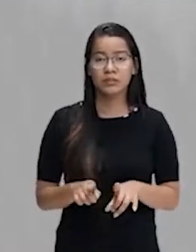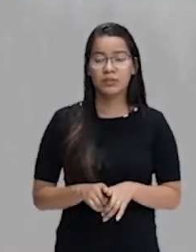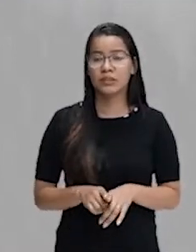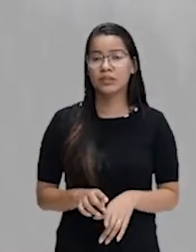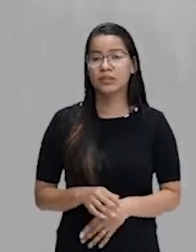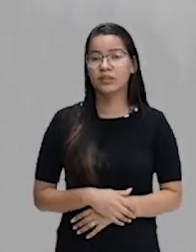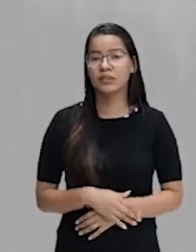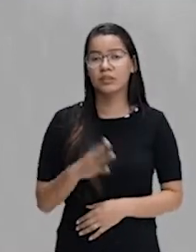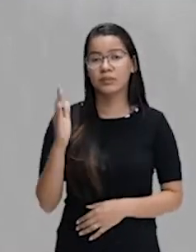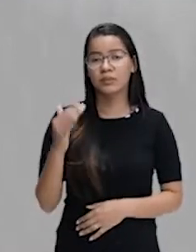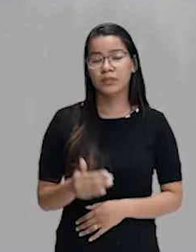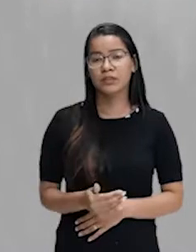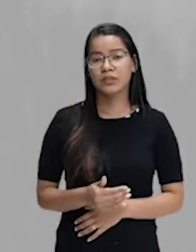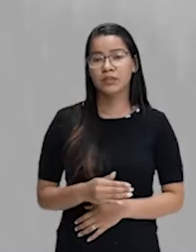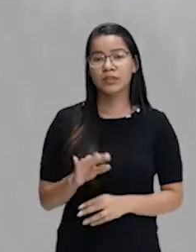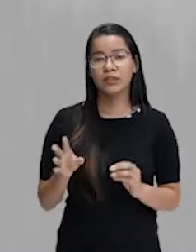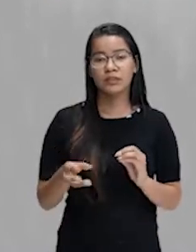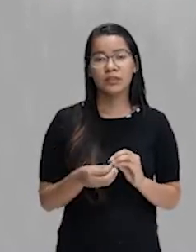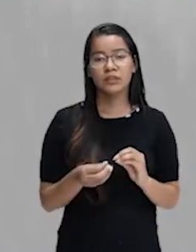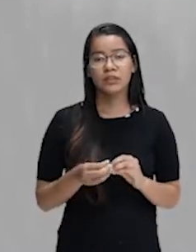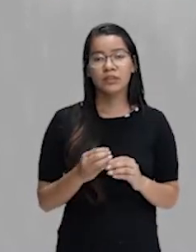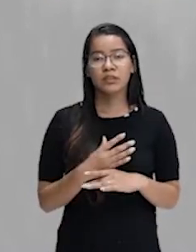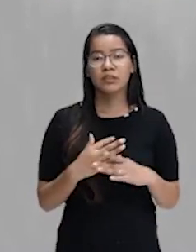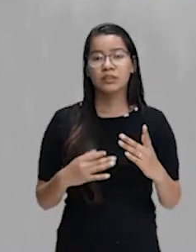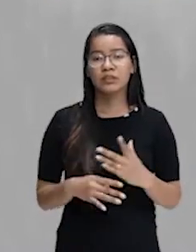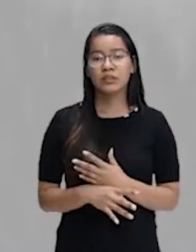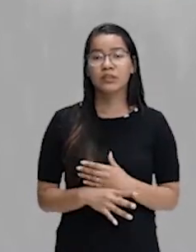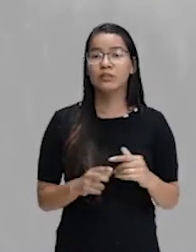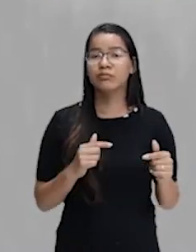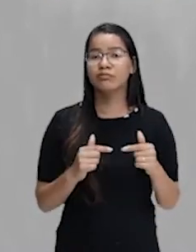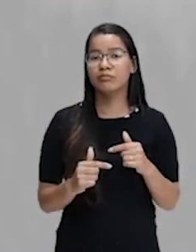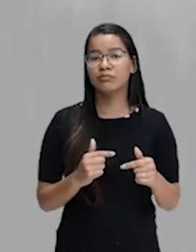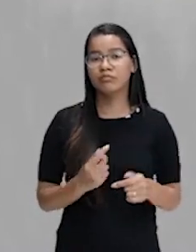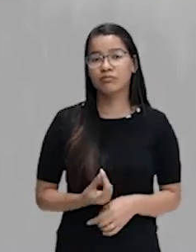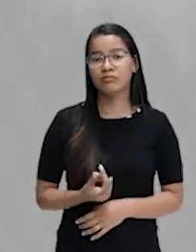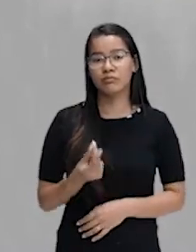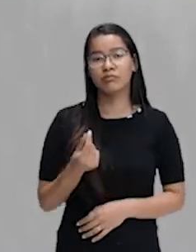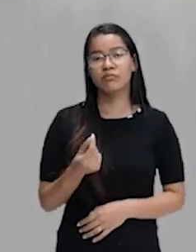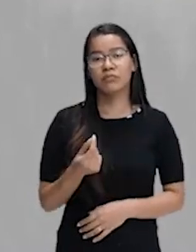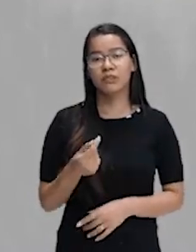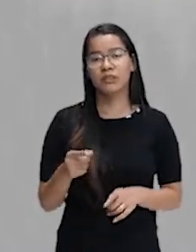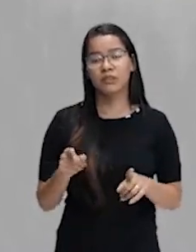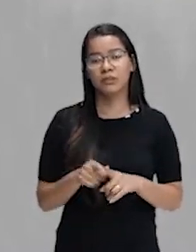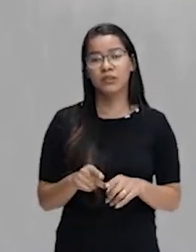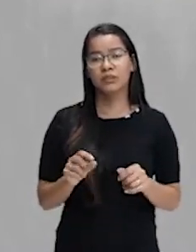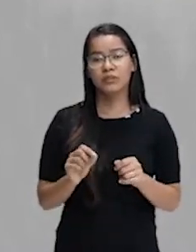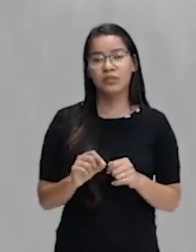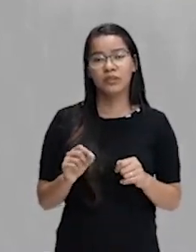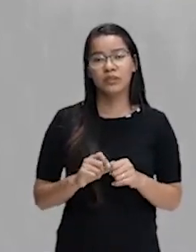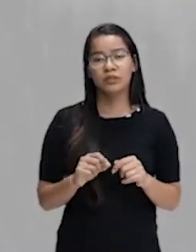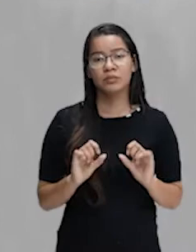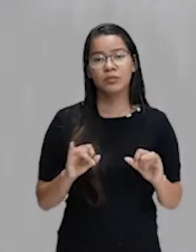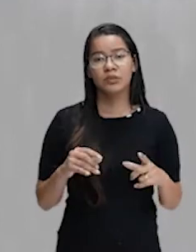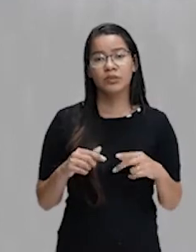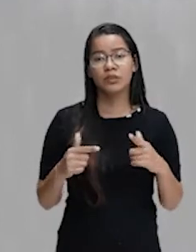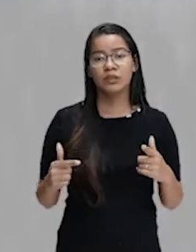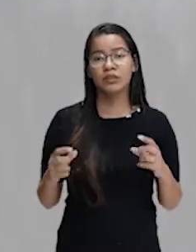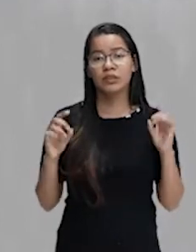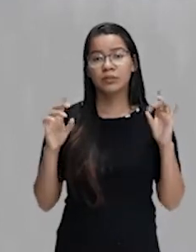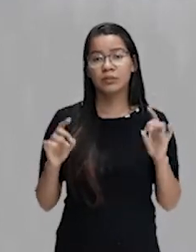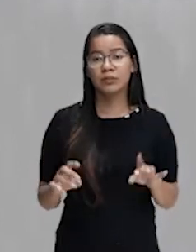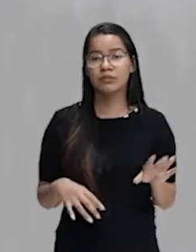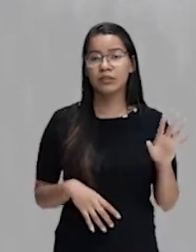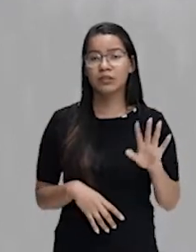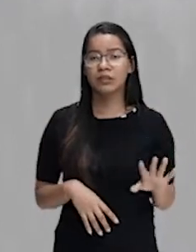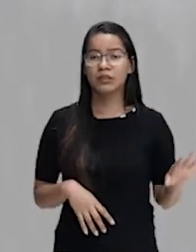galerinha, a presença dentro dessas cidades do trabalho assalariado. O trabalho feito pelos jornaleiros, principalmente